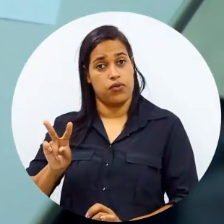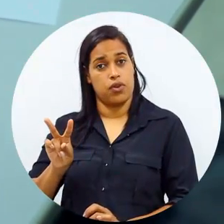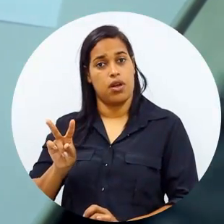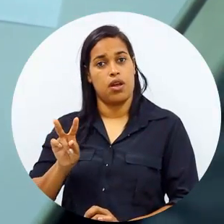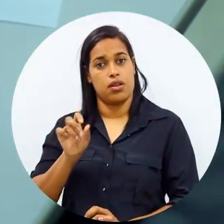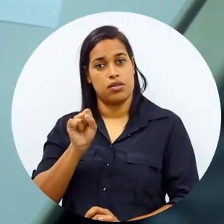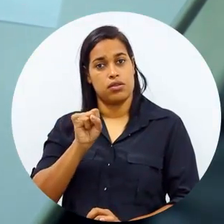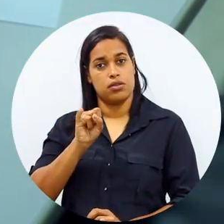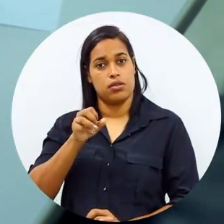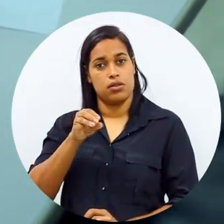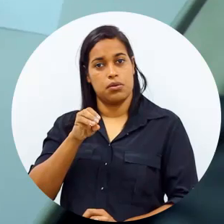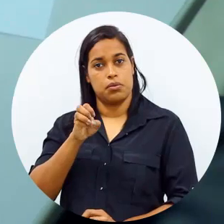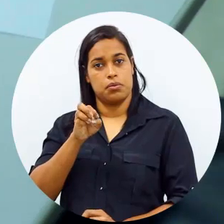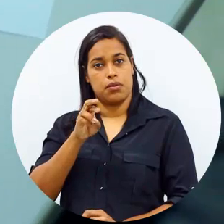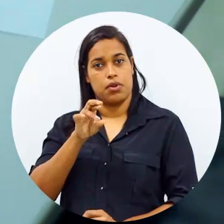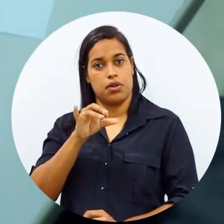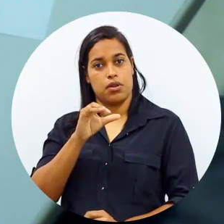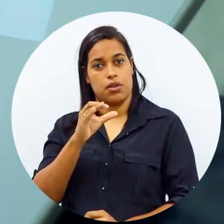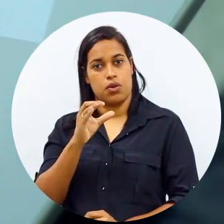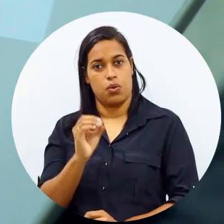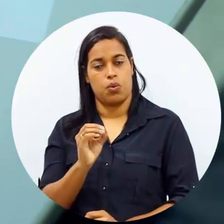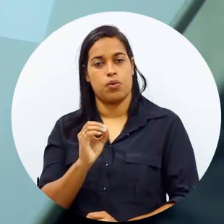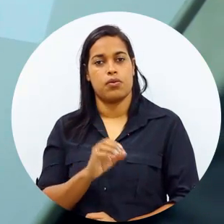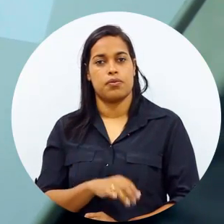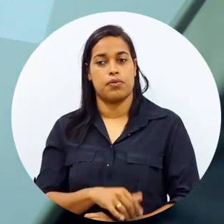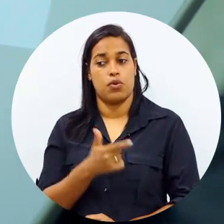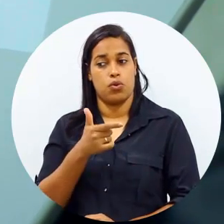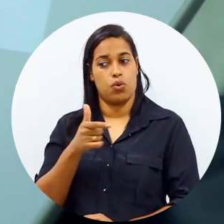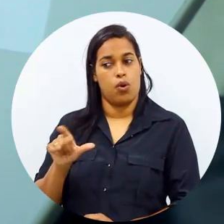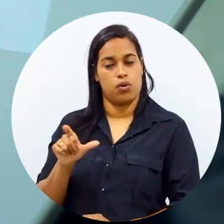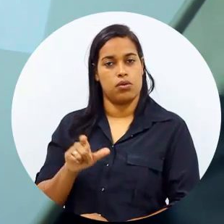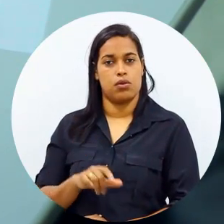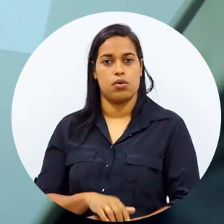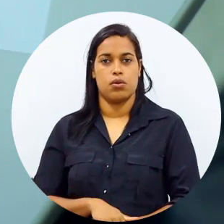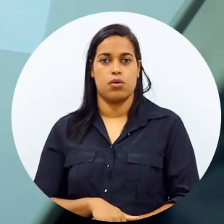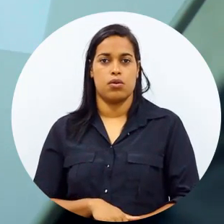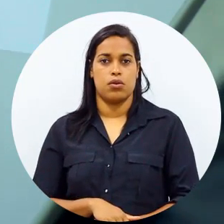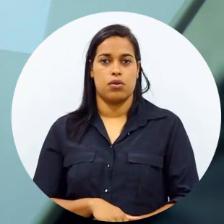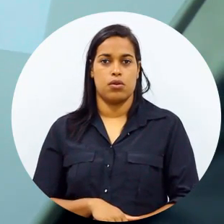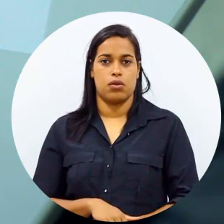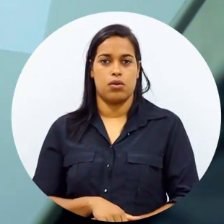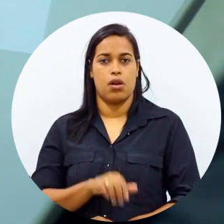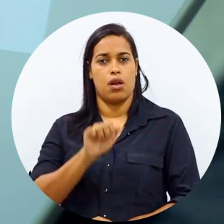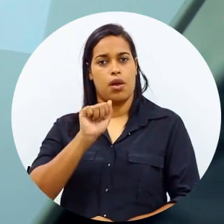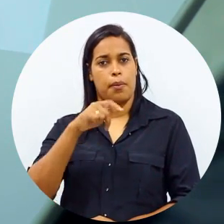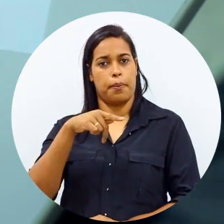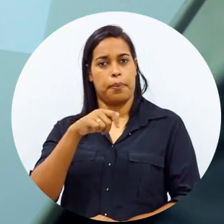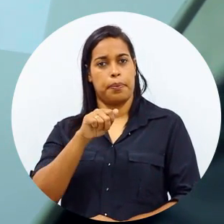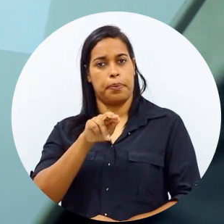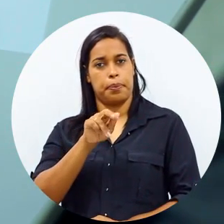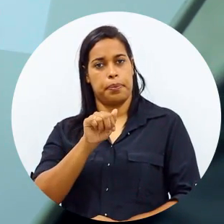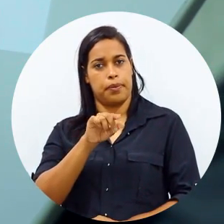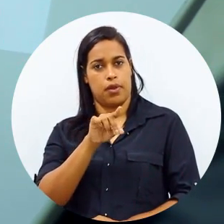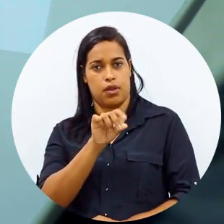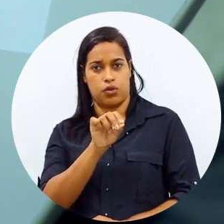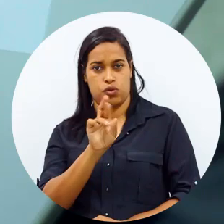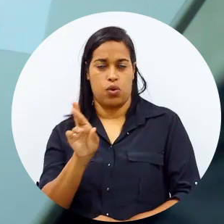Desse lado eu vou colocar o meu aparador simétrico. Desse outro, o meu